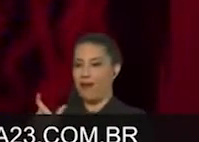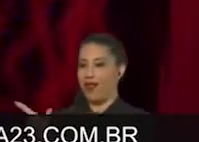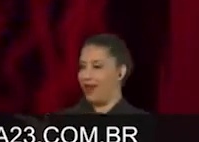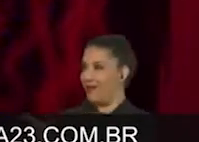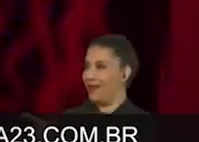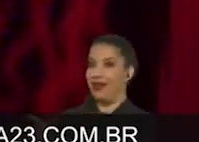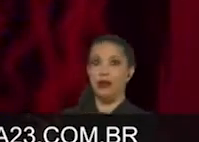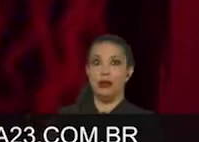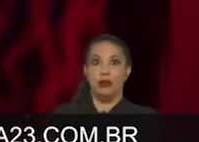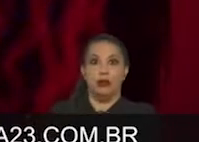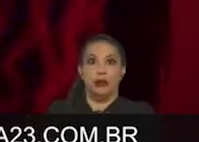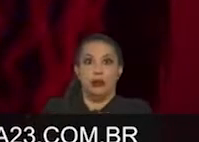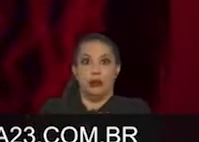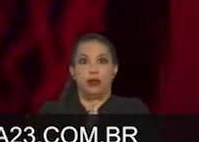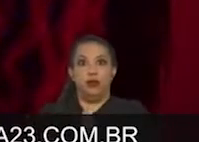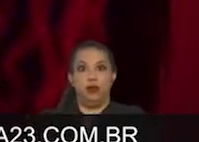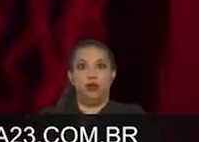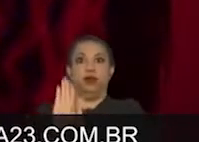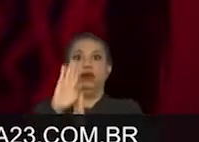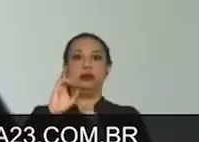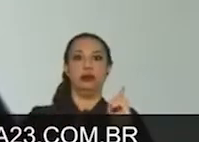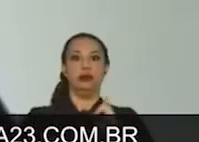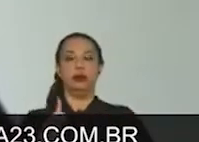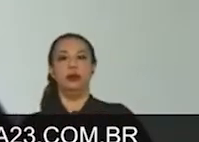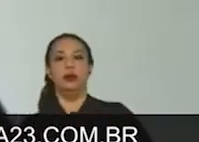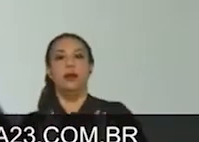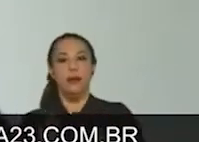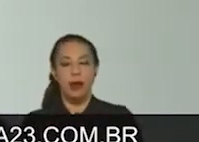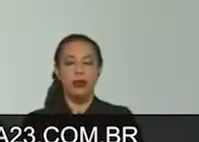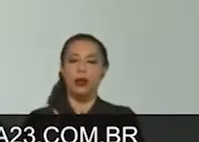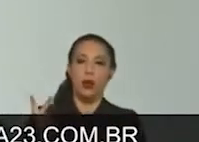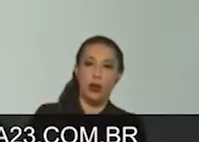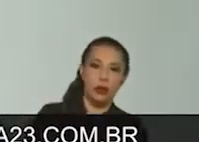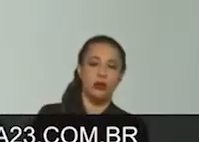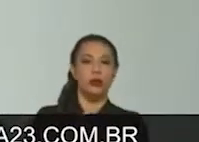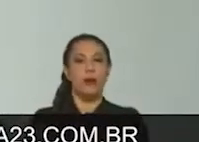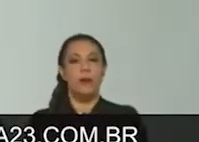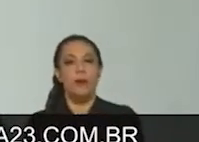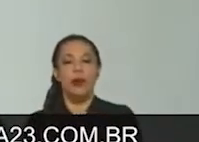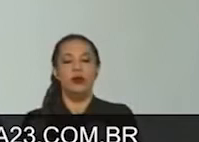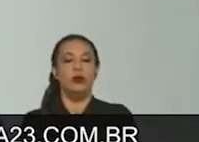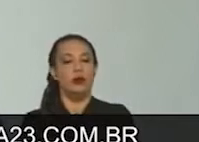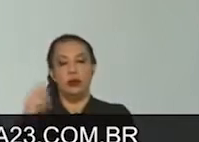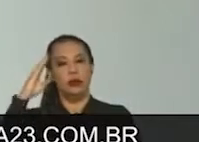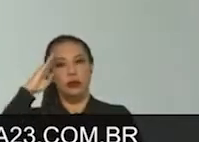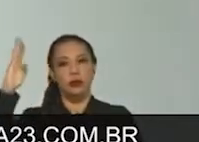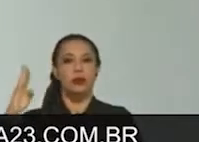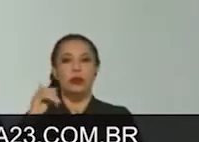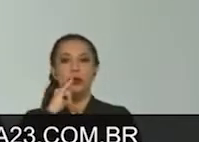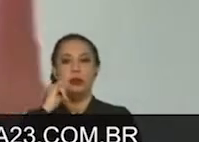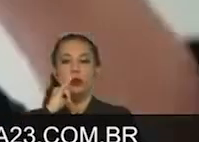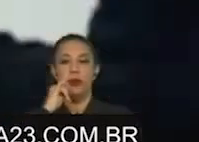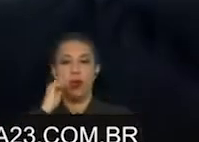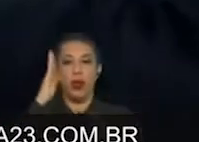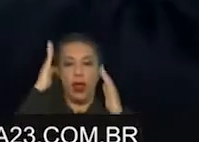causa o estresse, aumenta muito em quem sofre de depressão. E isso tudo causa prejuízos principalmente no córtex